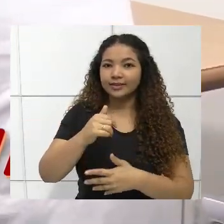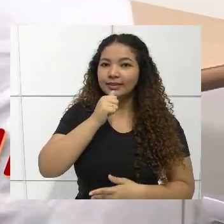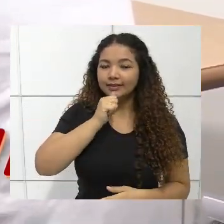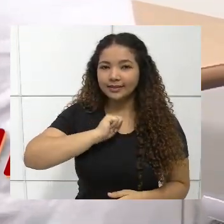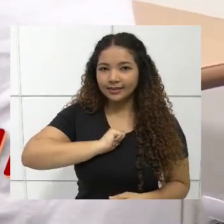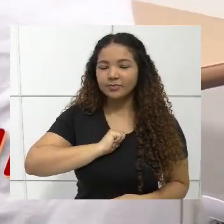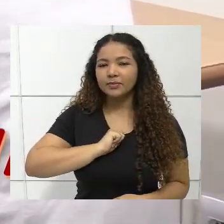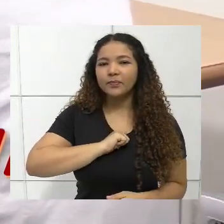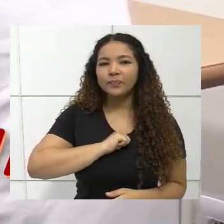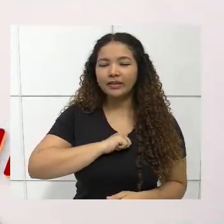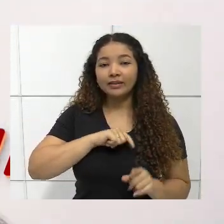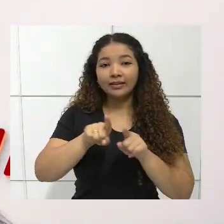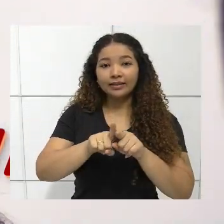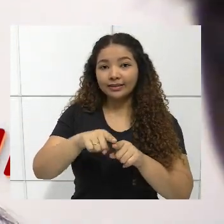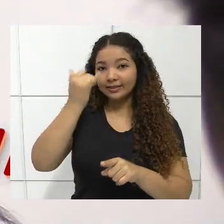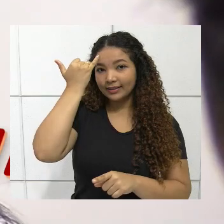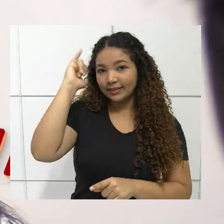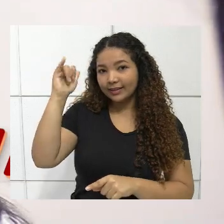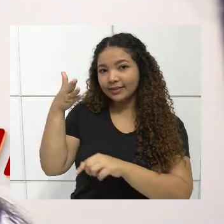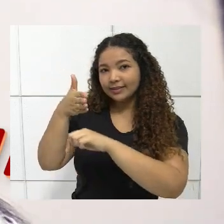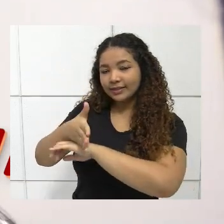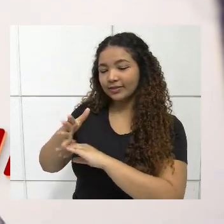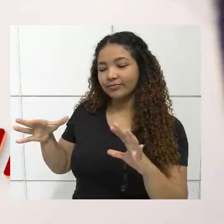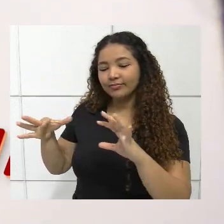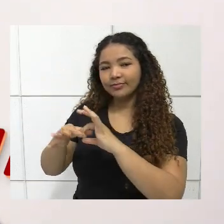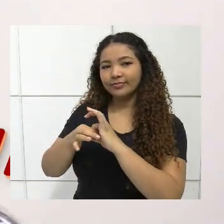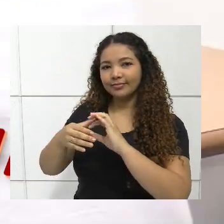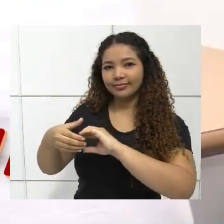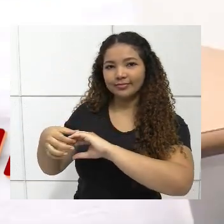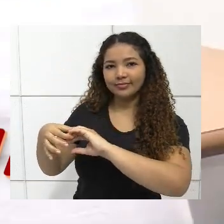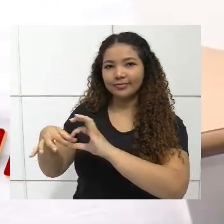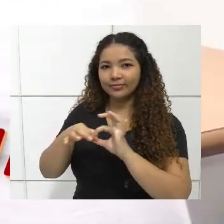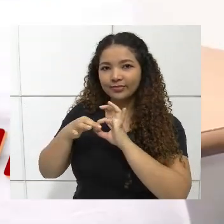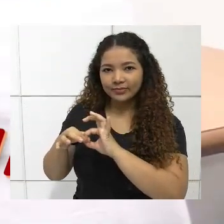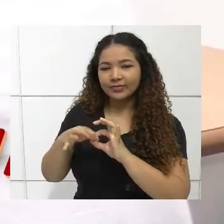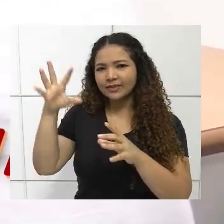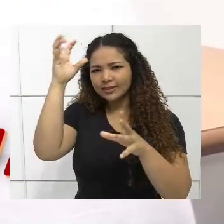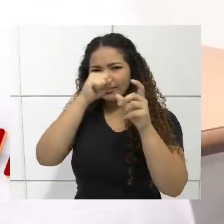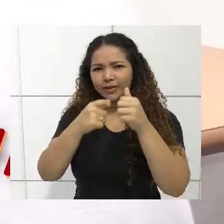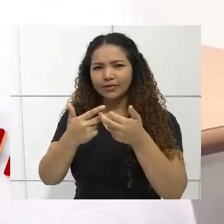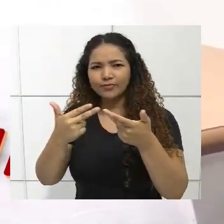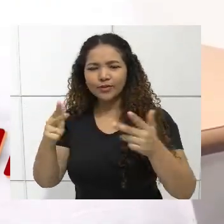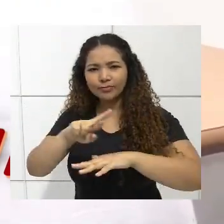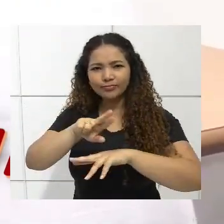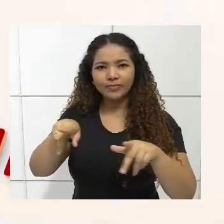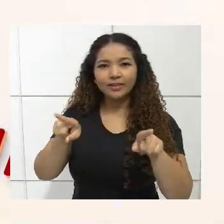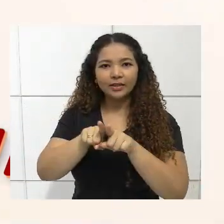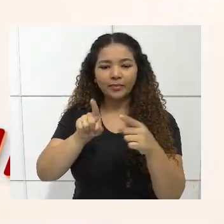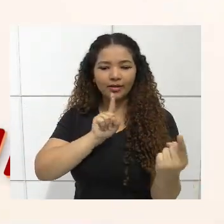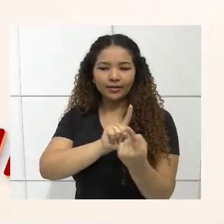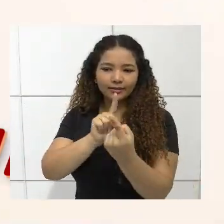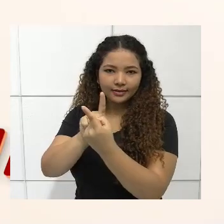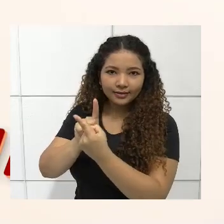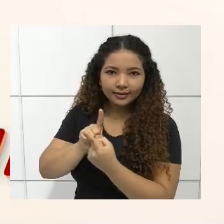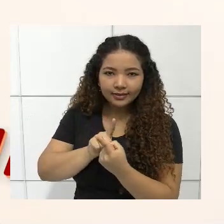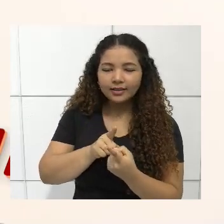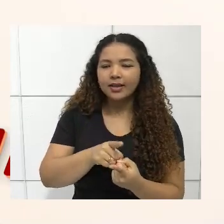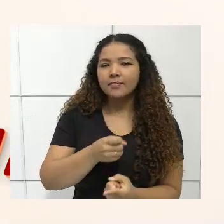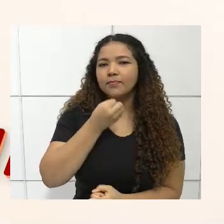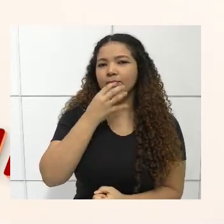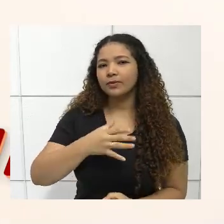essa ideia de vir para cá, vir aqui para dentro da agência e atender os meus clientes foi fundamental, tá?